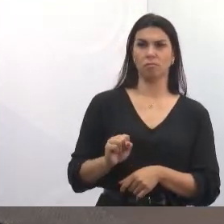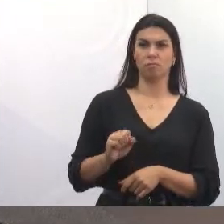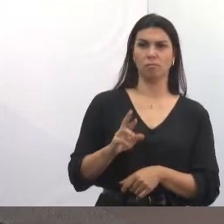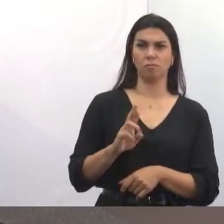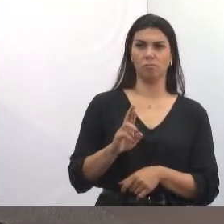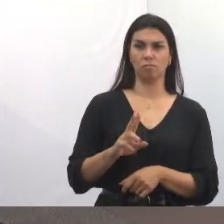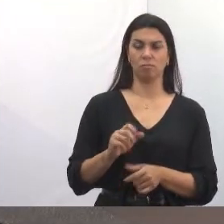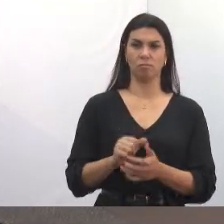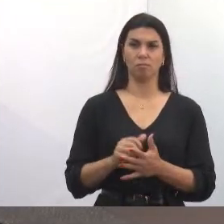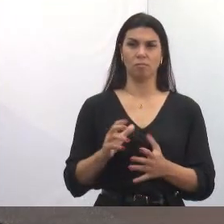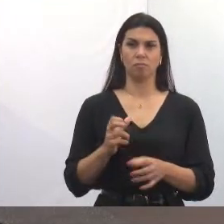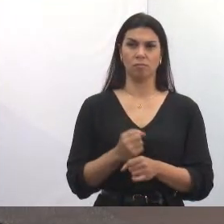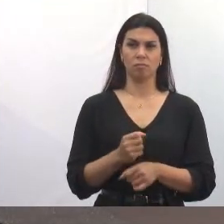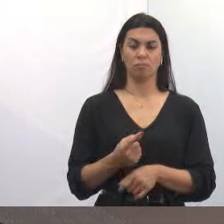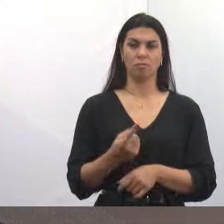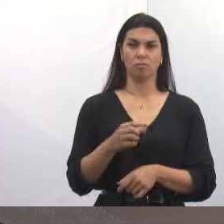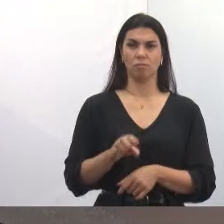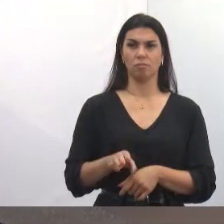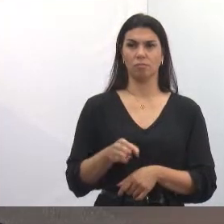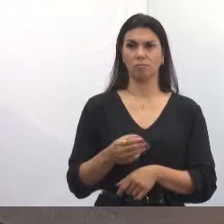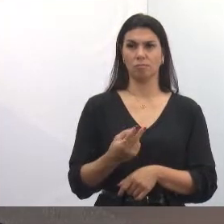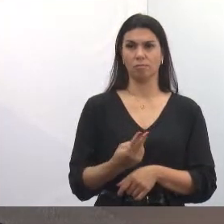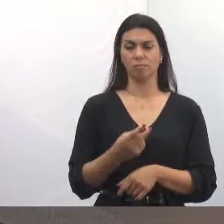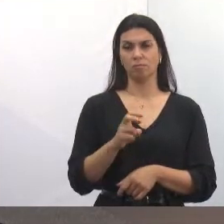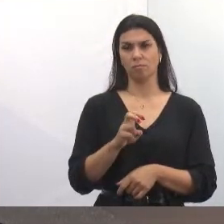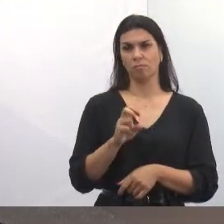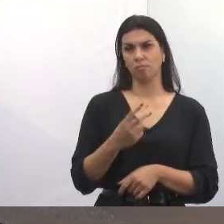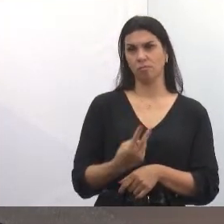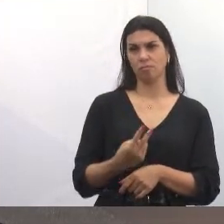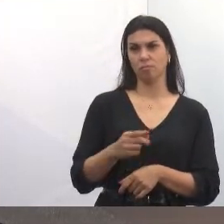R$ 65.086.89, um total de